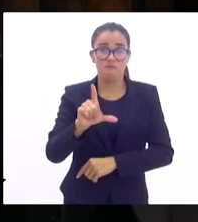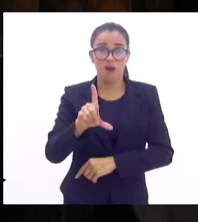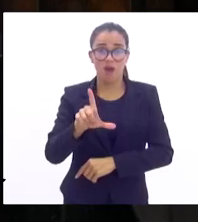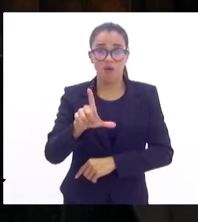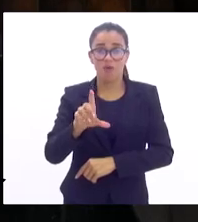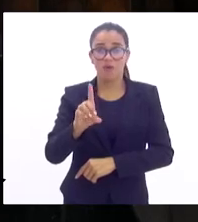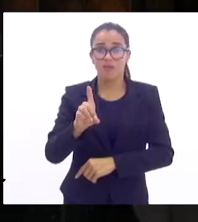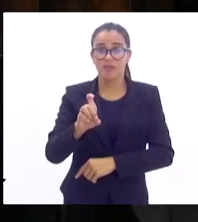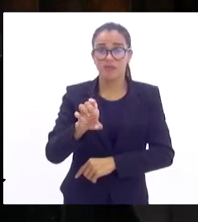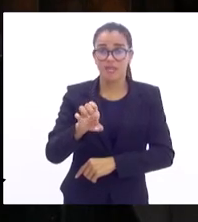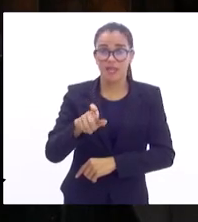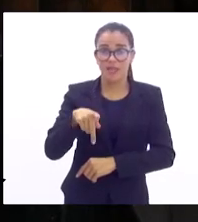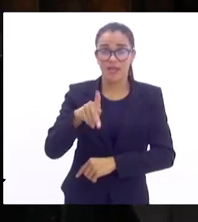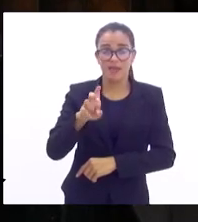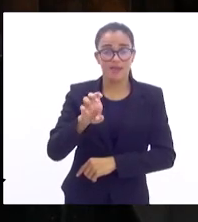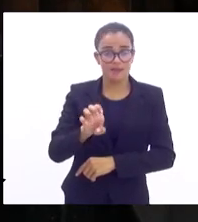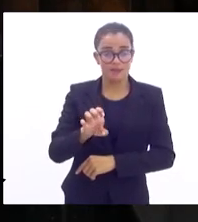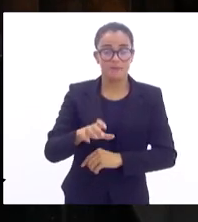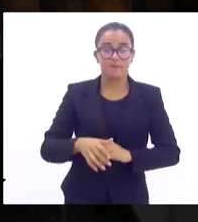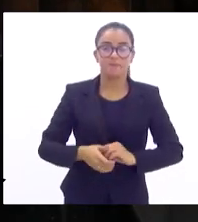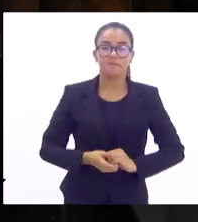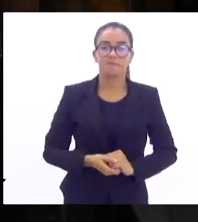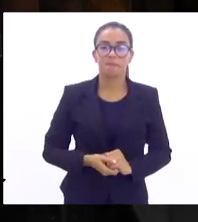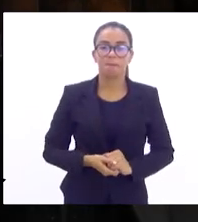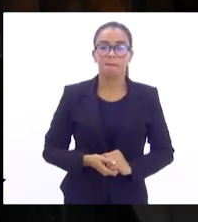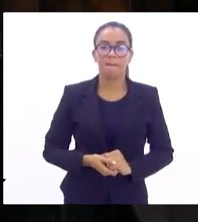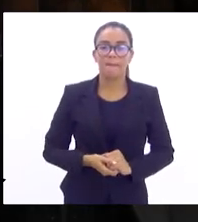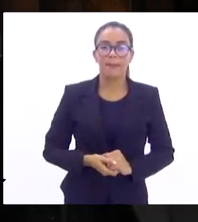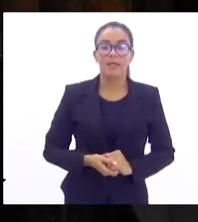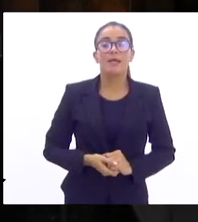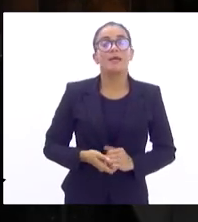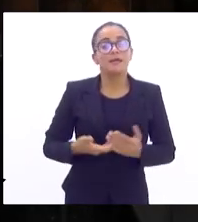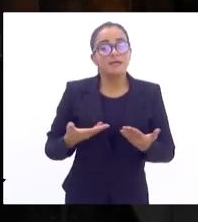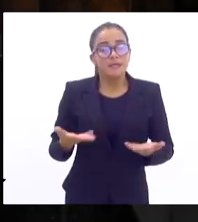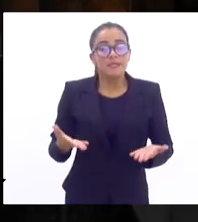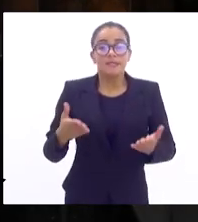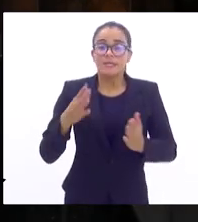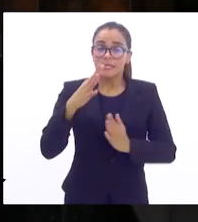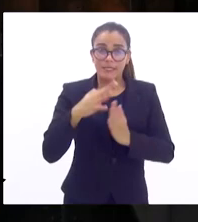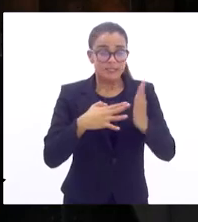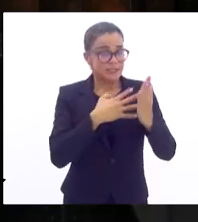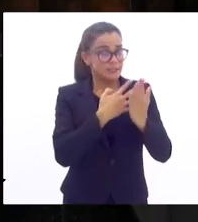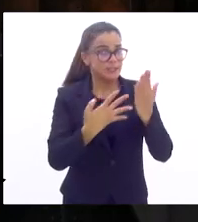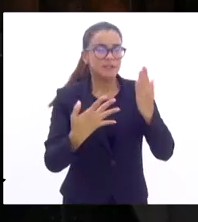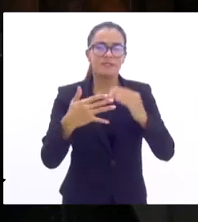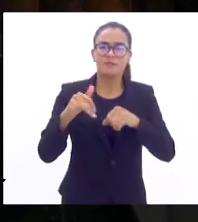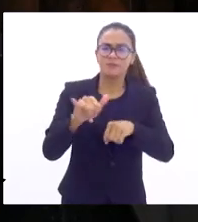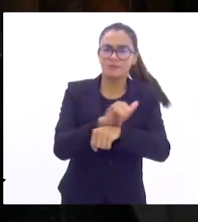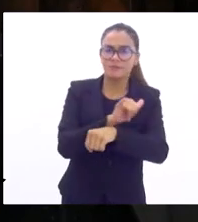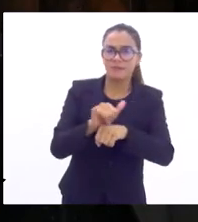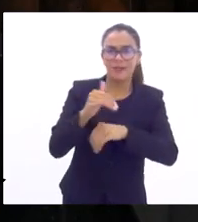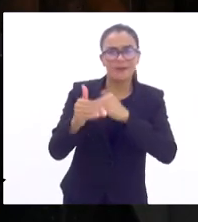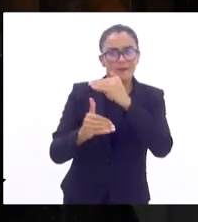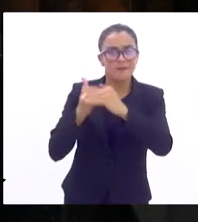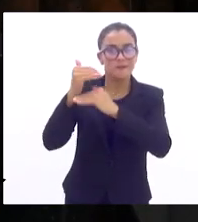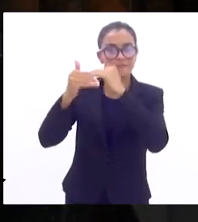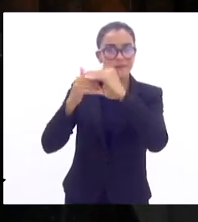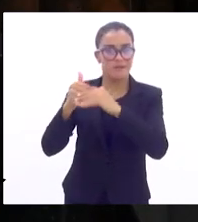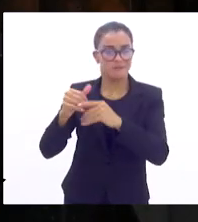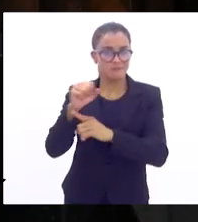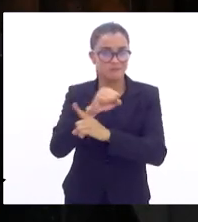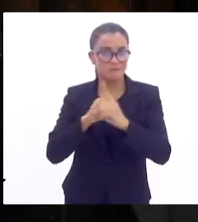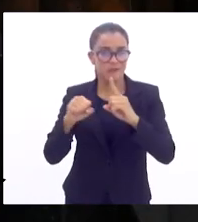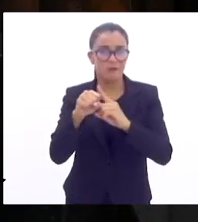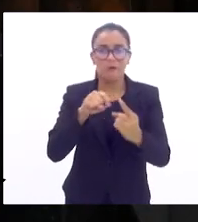dito isso o plano estratégico envolvimento econômico social tem